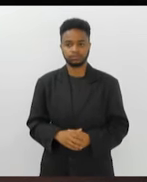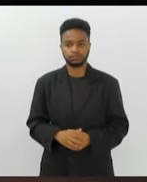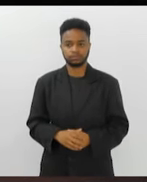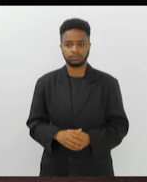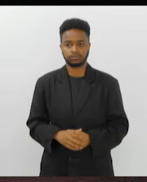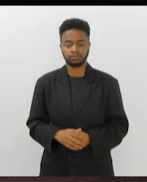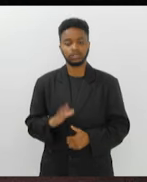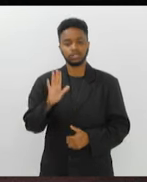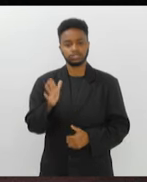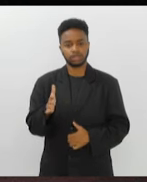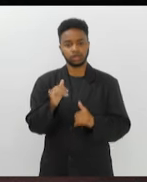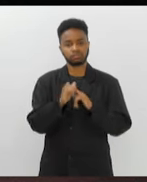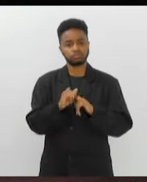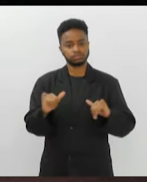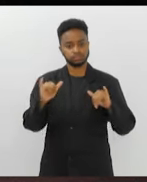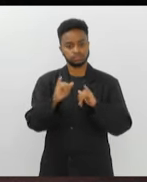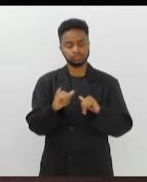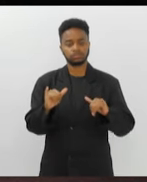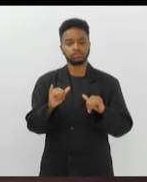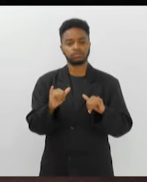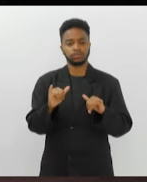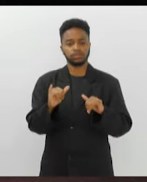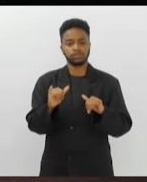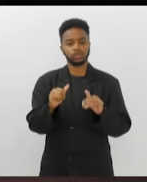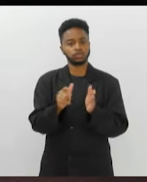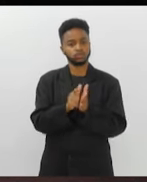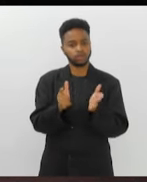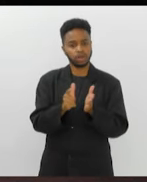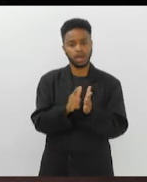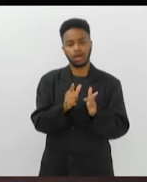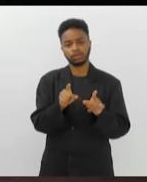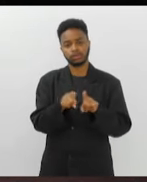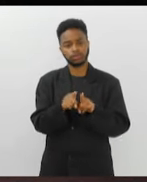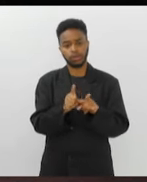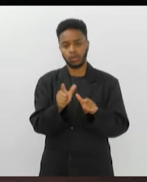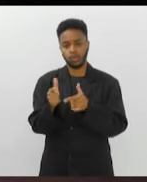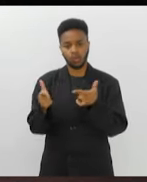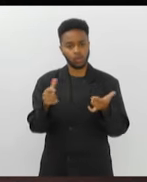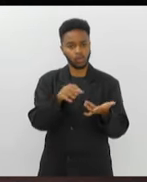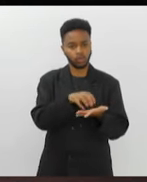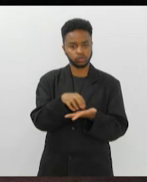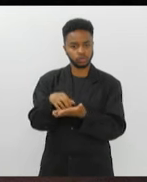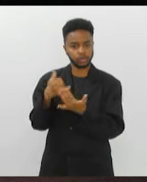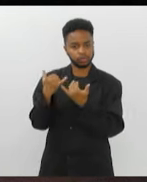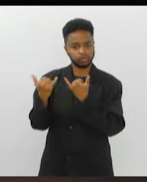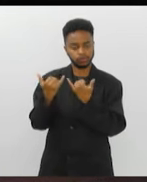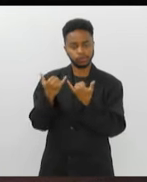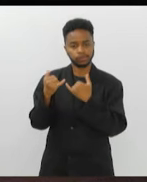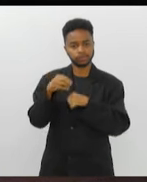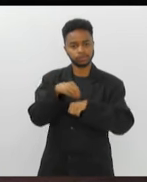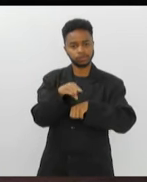Já divulgados no meio de imprensa e por todos os órgãos independentes de informação.